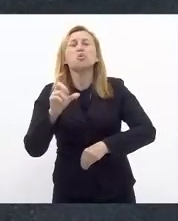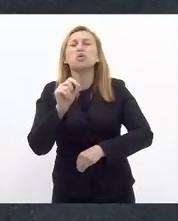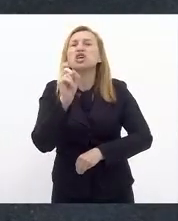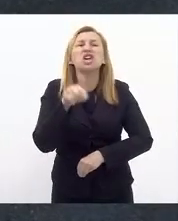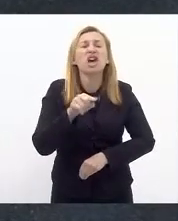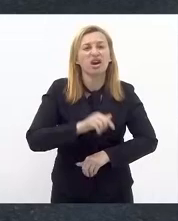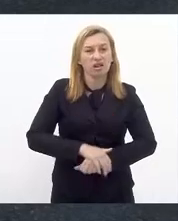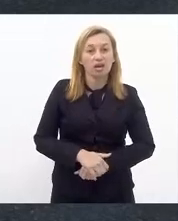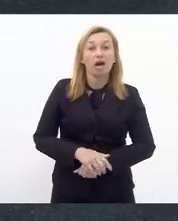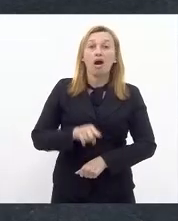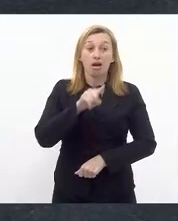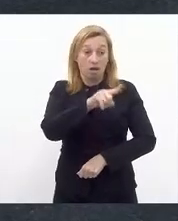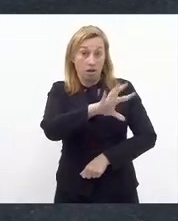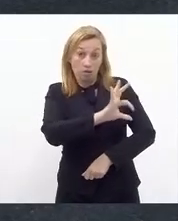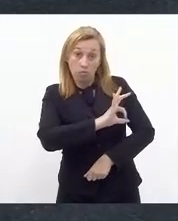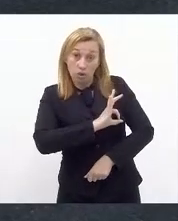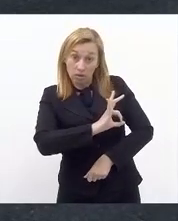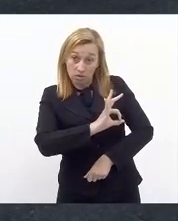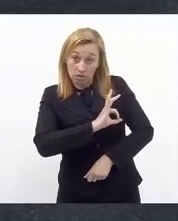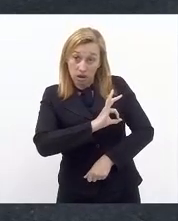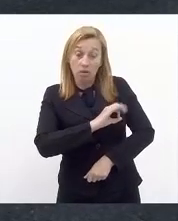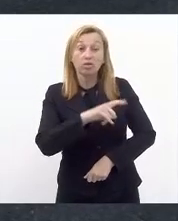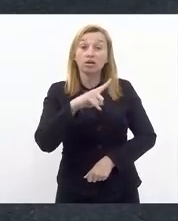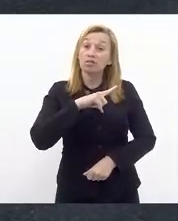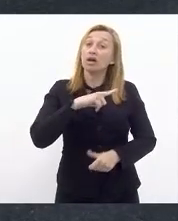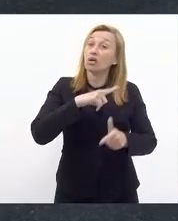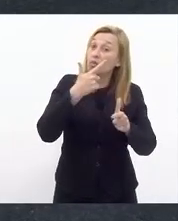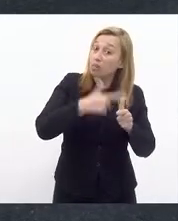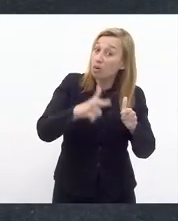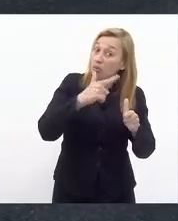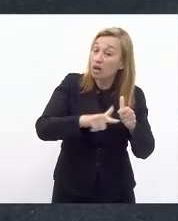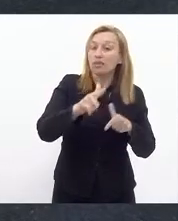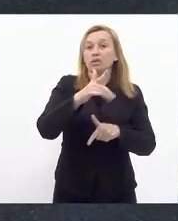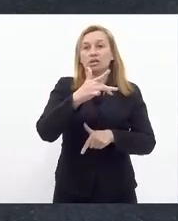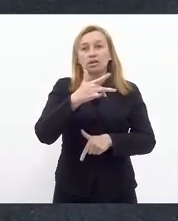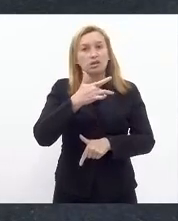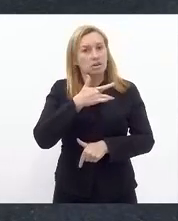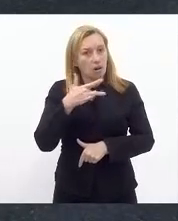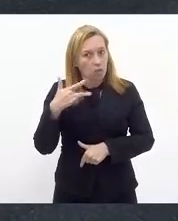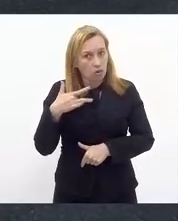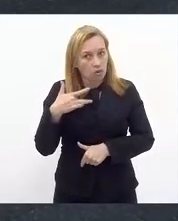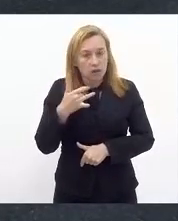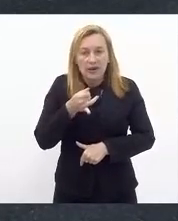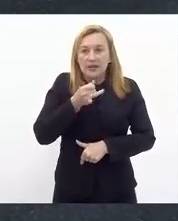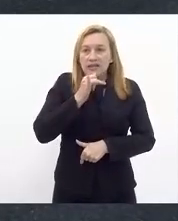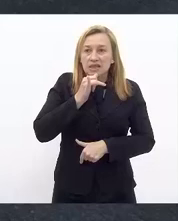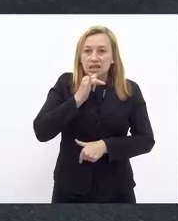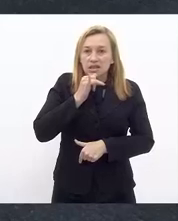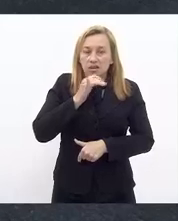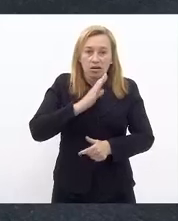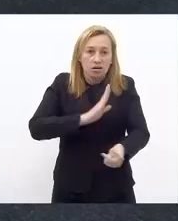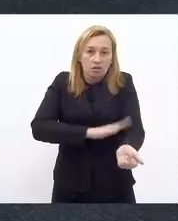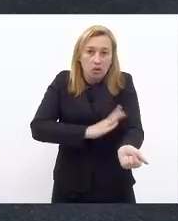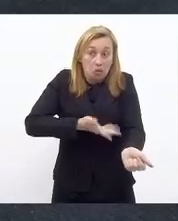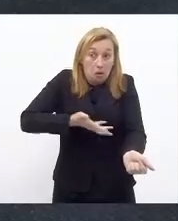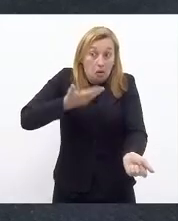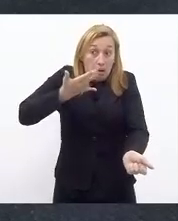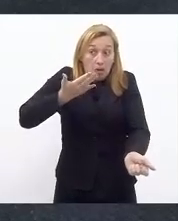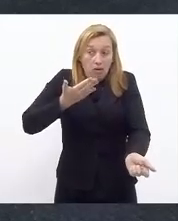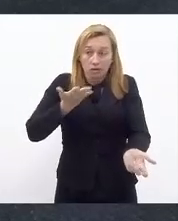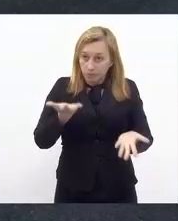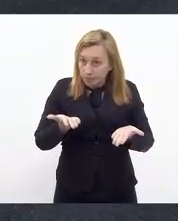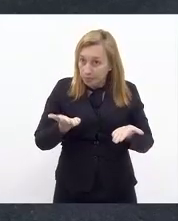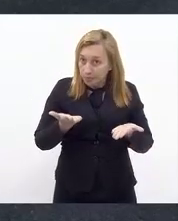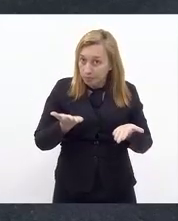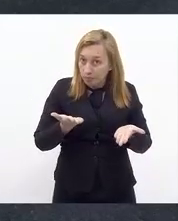é aquele policial que tem um problema da Saúde de saúde por exemplo uma pressão alta e quero